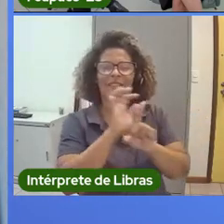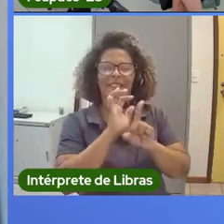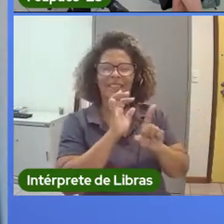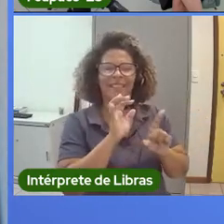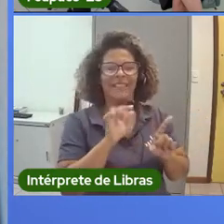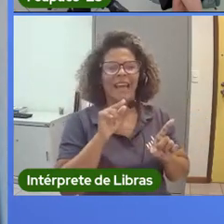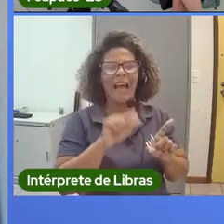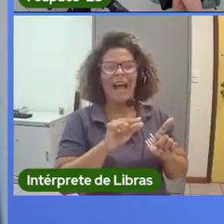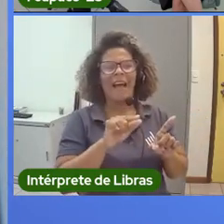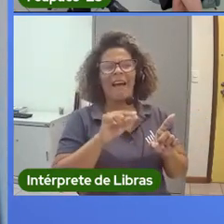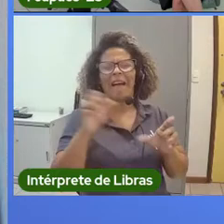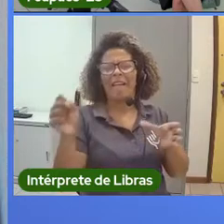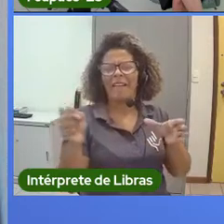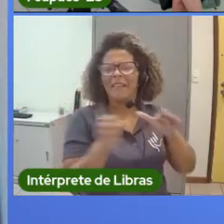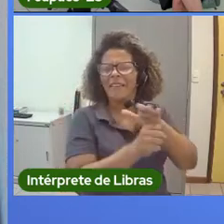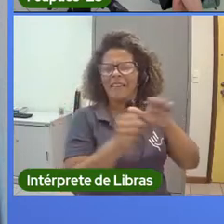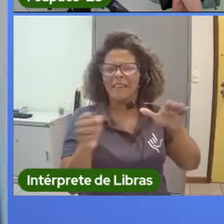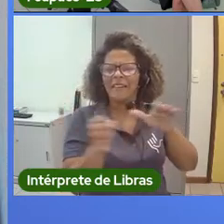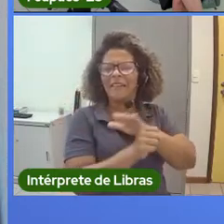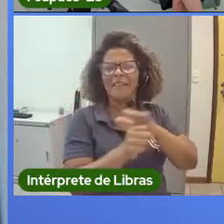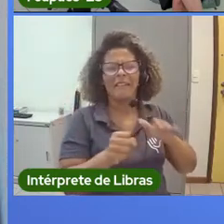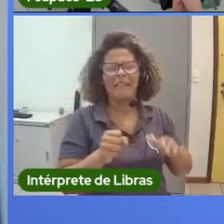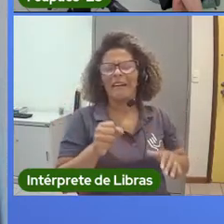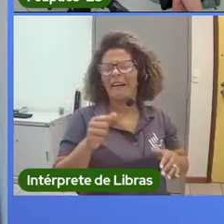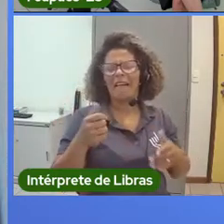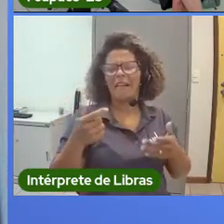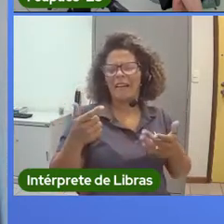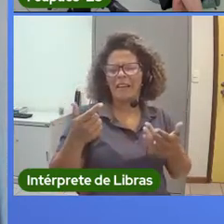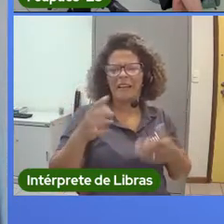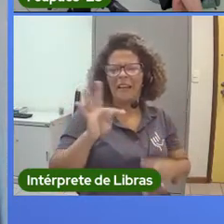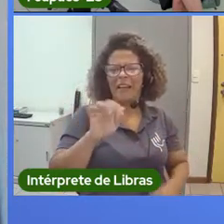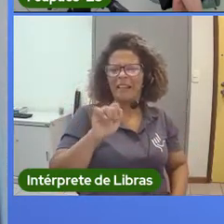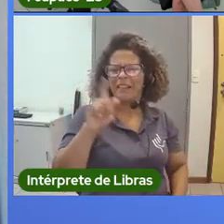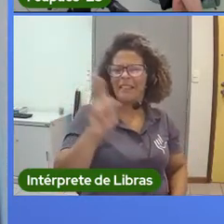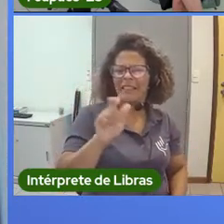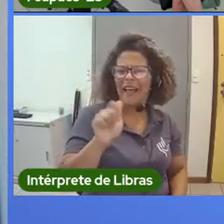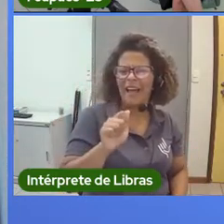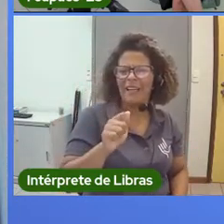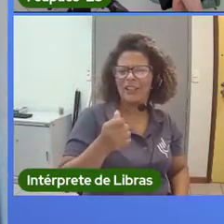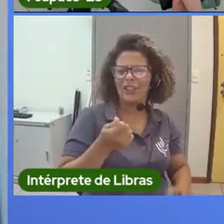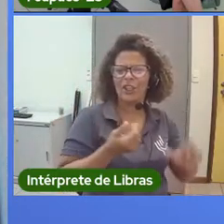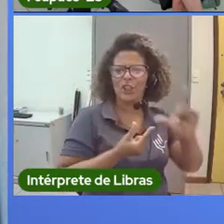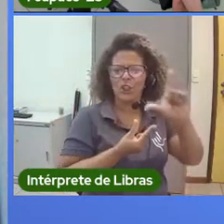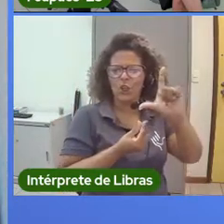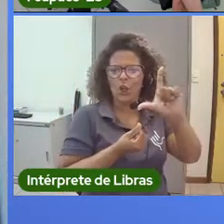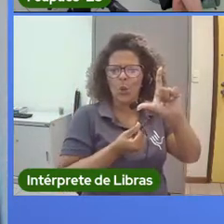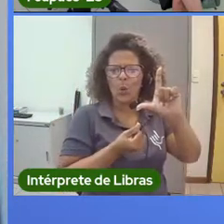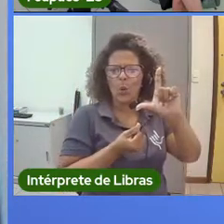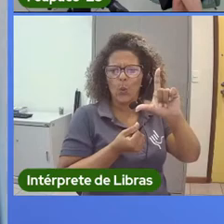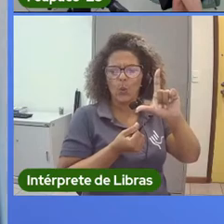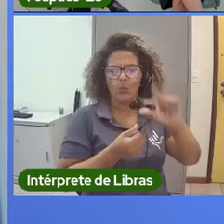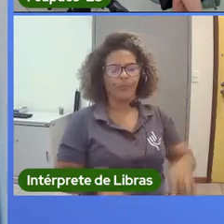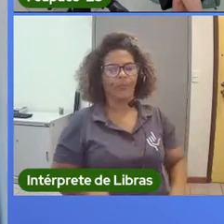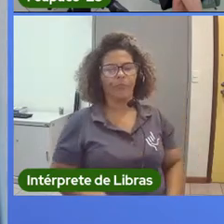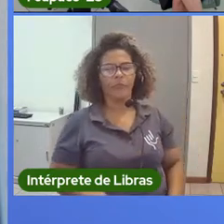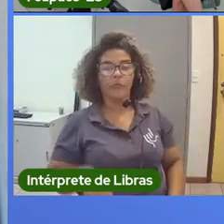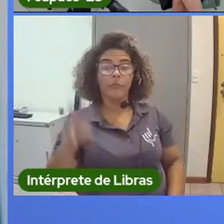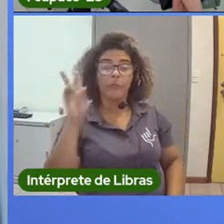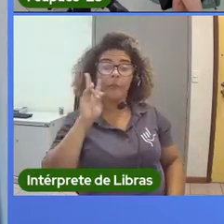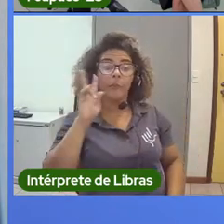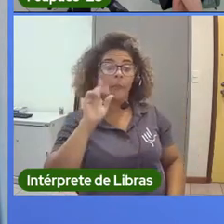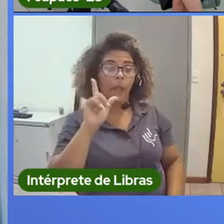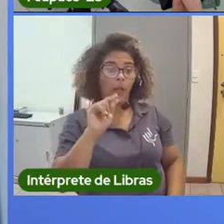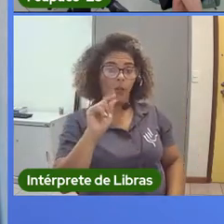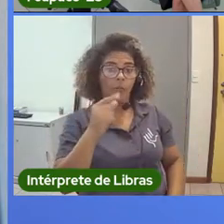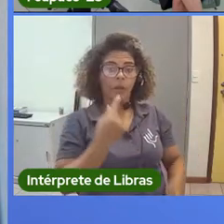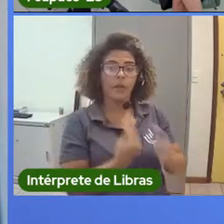de acumulação e de reprodução aí das taxas de lucro. Então, eu lembro há um tempo atrás, quando a questão da discussão